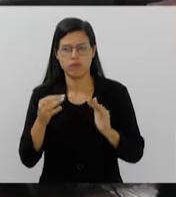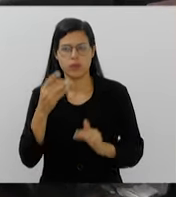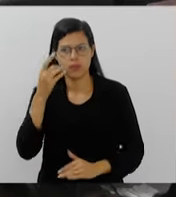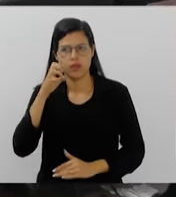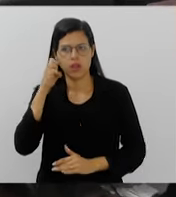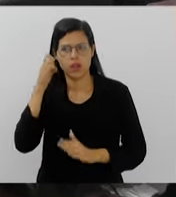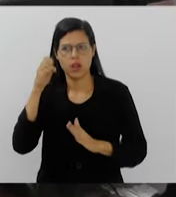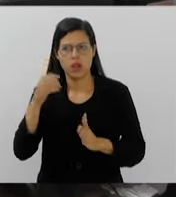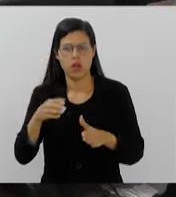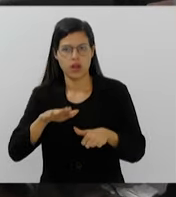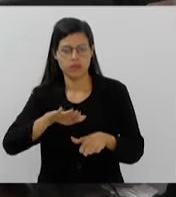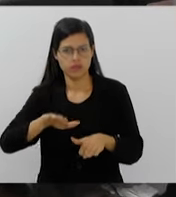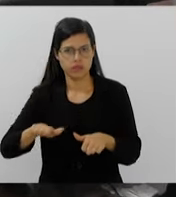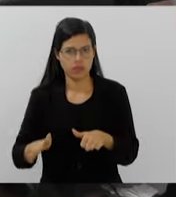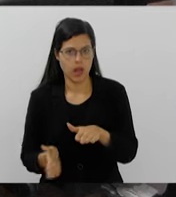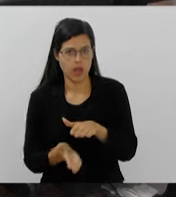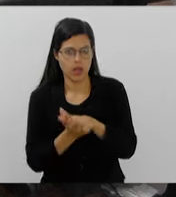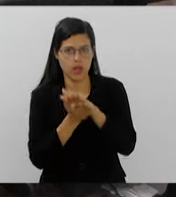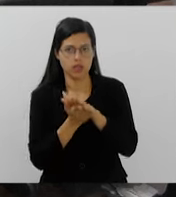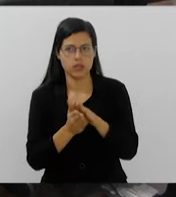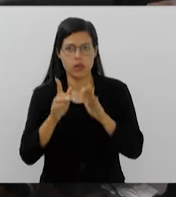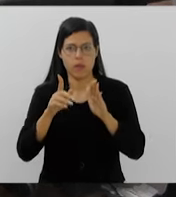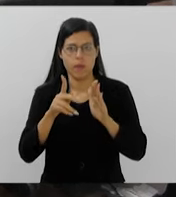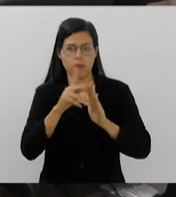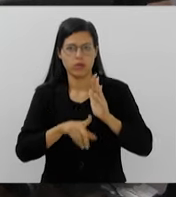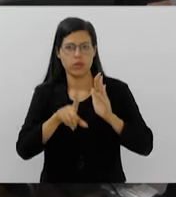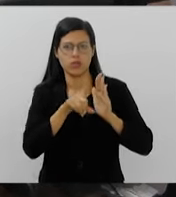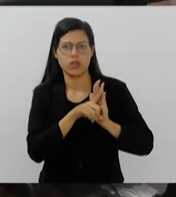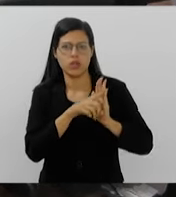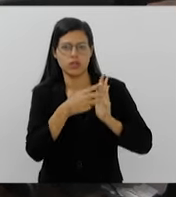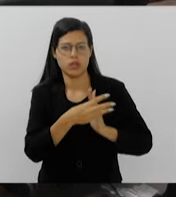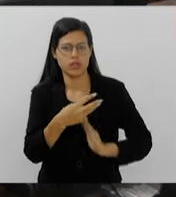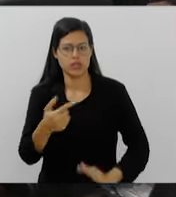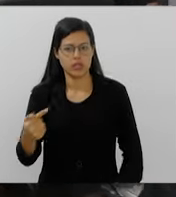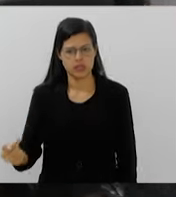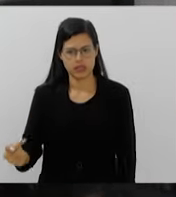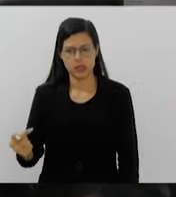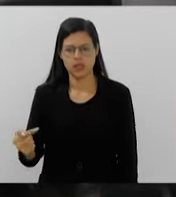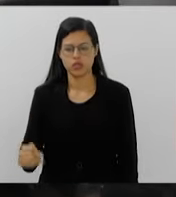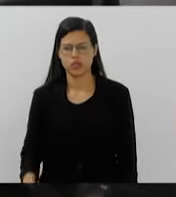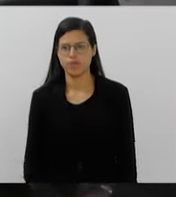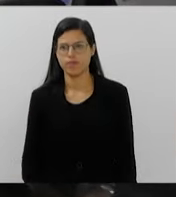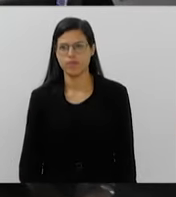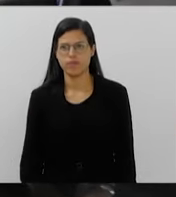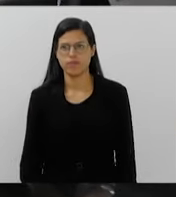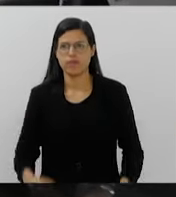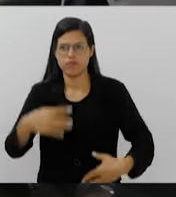ao projeto de lei número 3277, traço A, barra 2017, presidente. Em discussão.